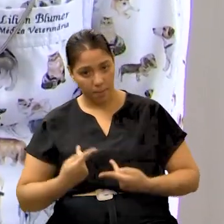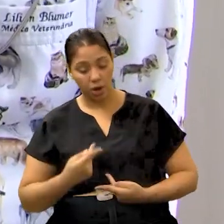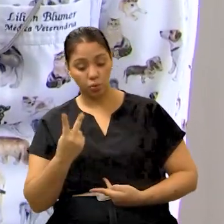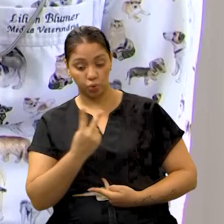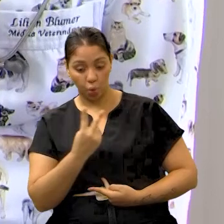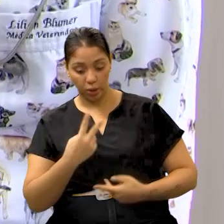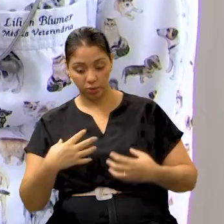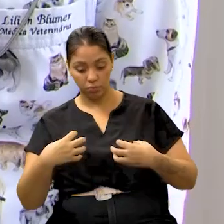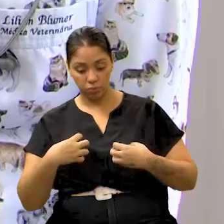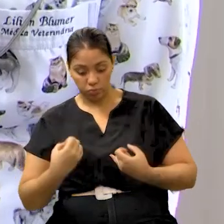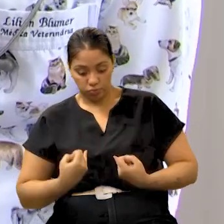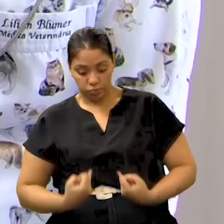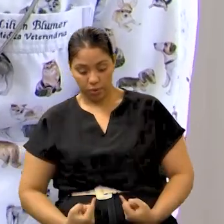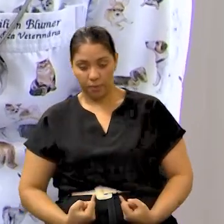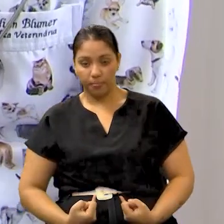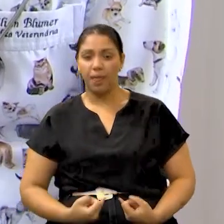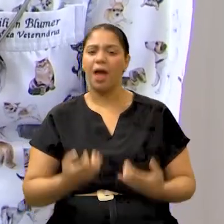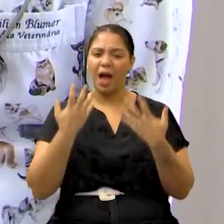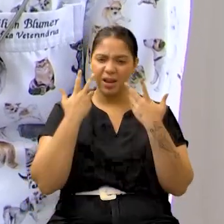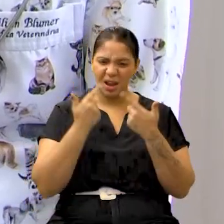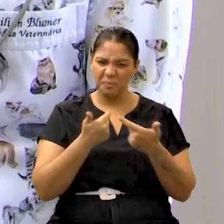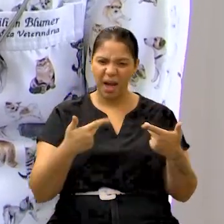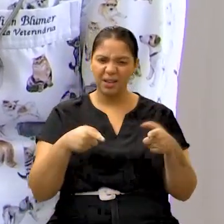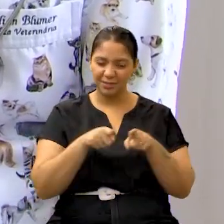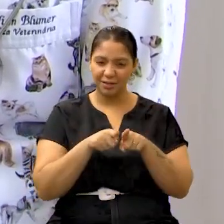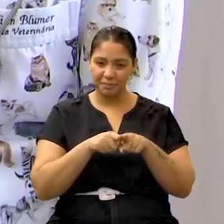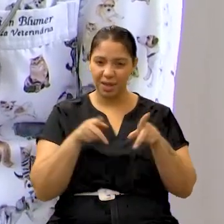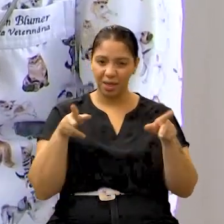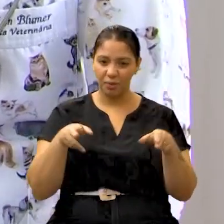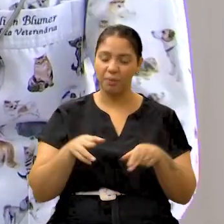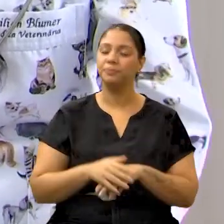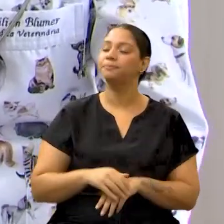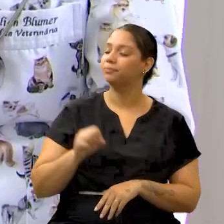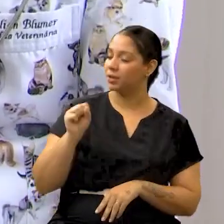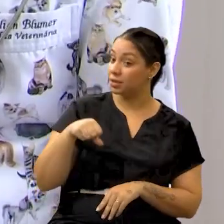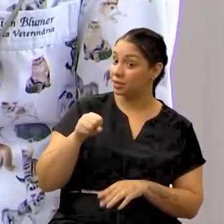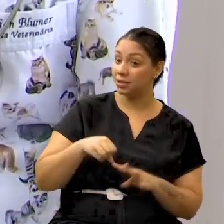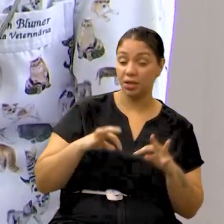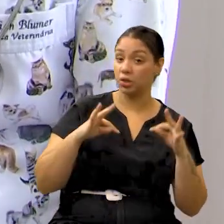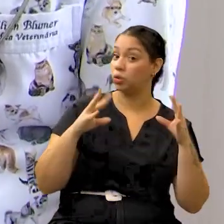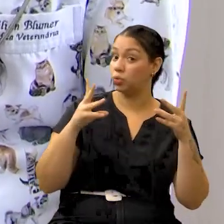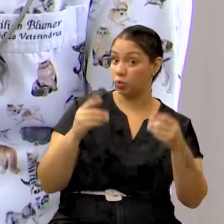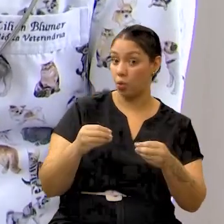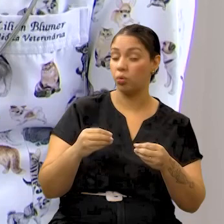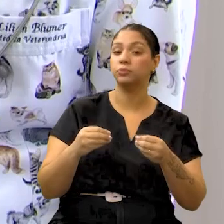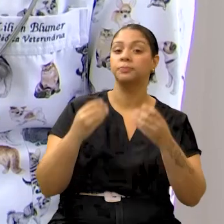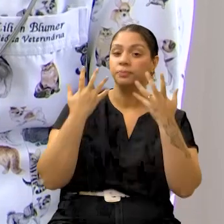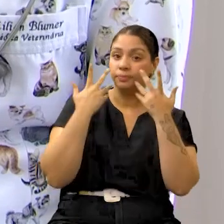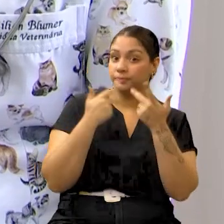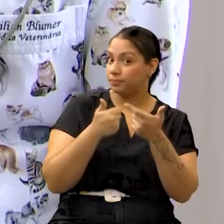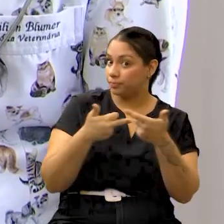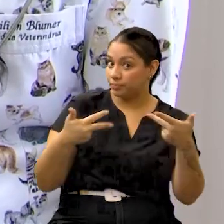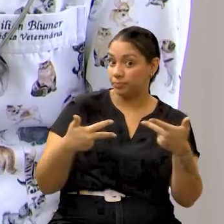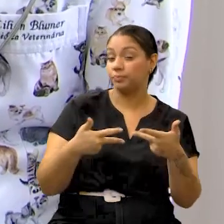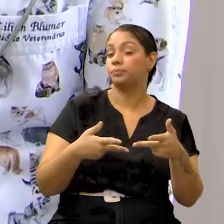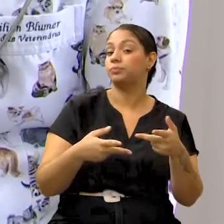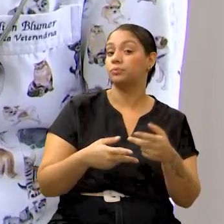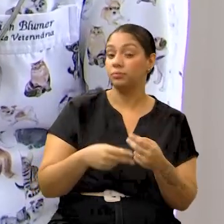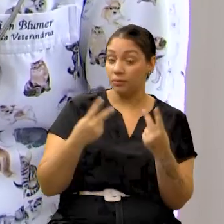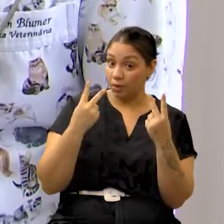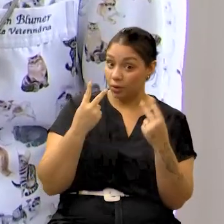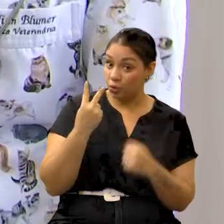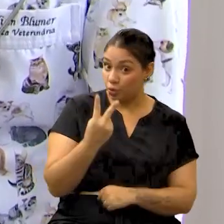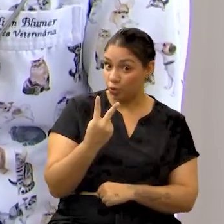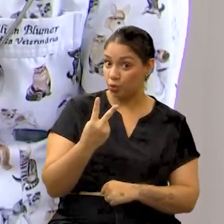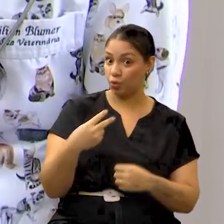gente? Também. Os animais também têm 2 rins. Todos os mamíferos têm 2 rins. Então,